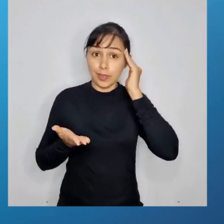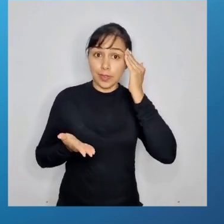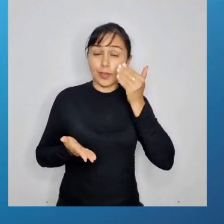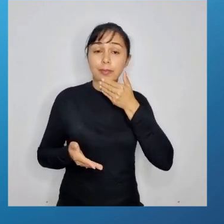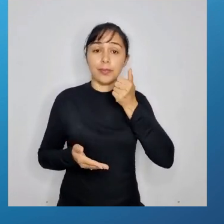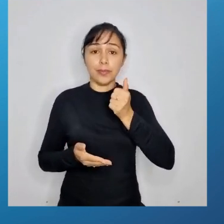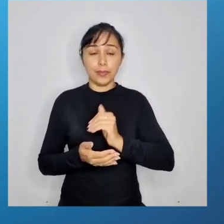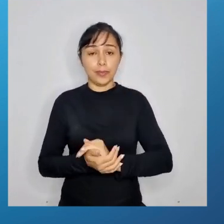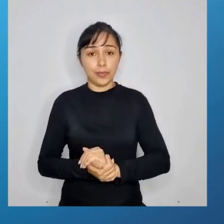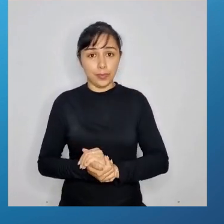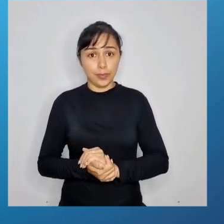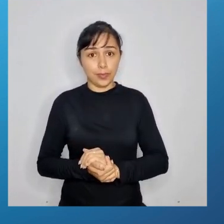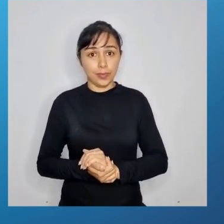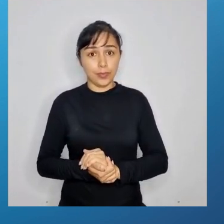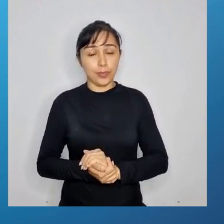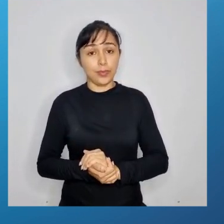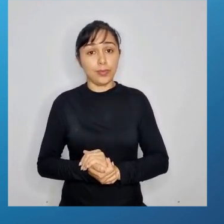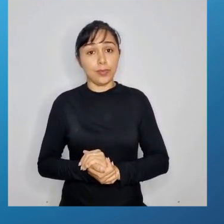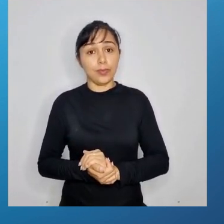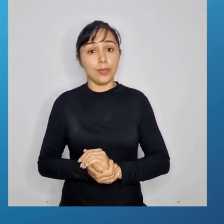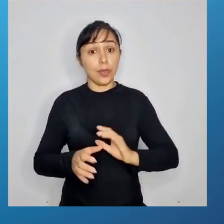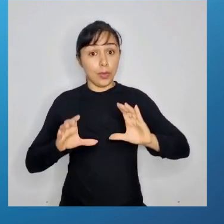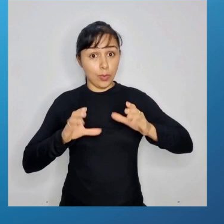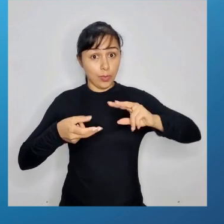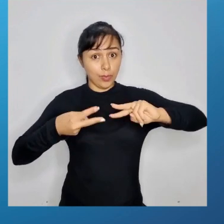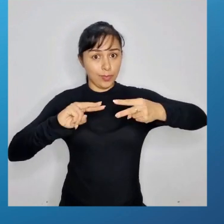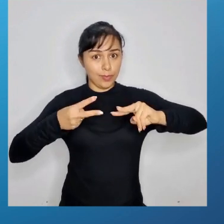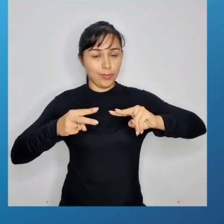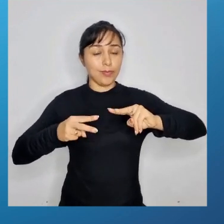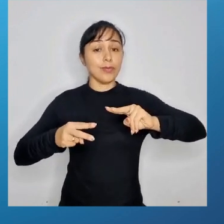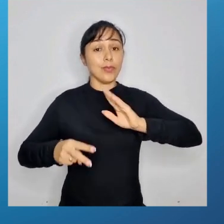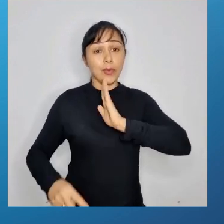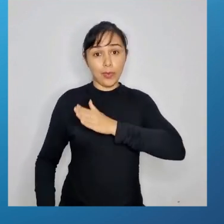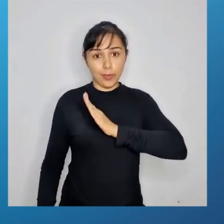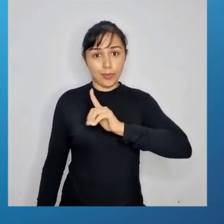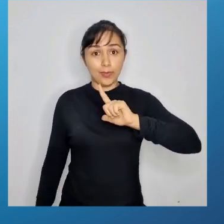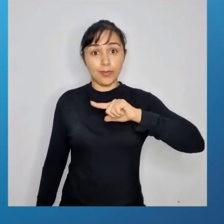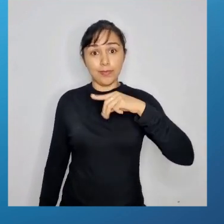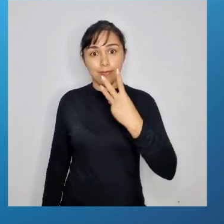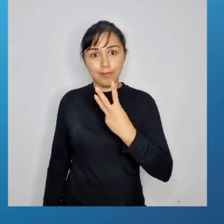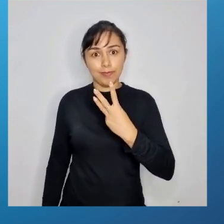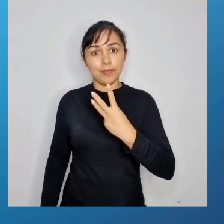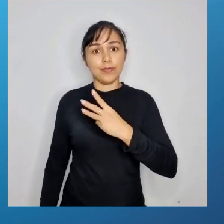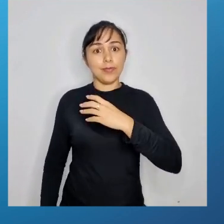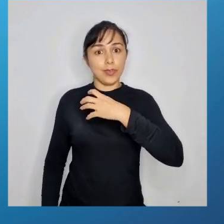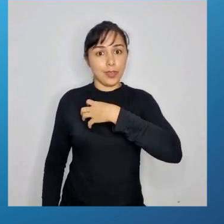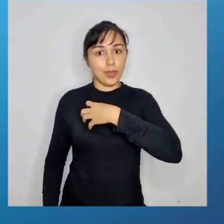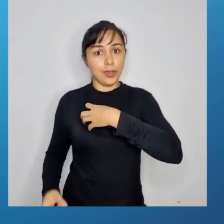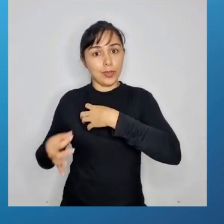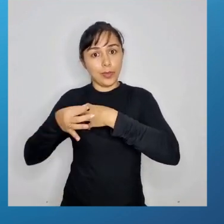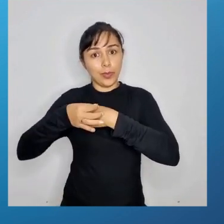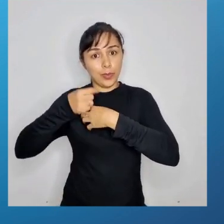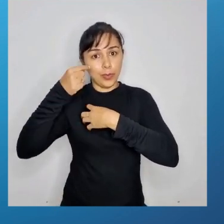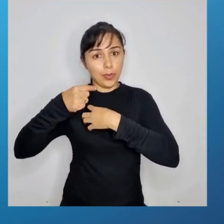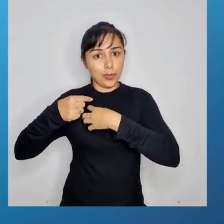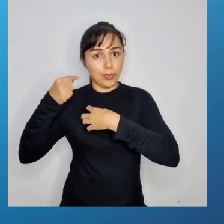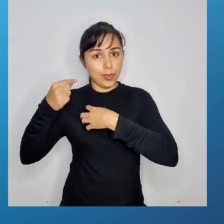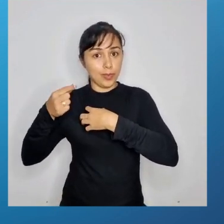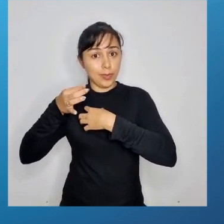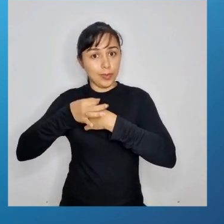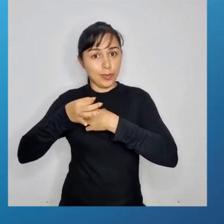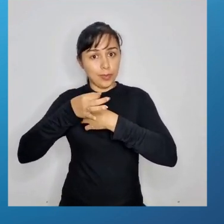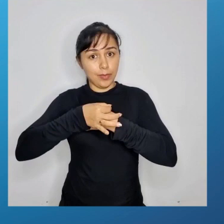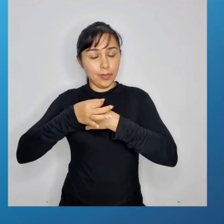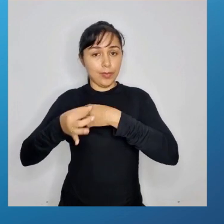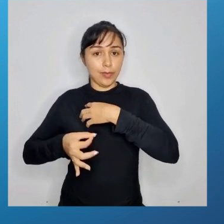circulação. Nós temos um coração com 3 cavidades, 2 átrios e um ventrículo. Aqui,